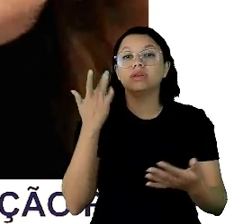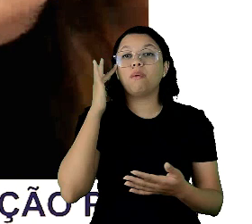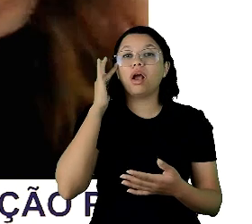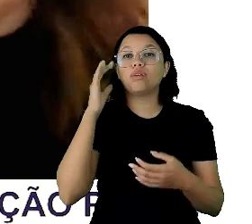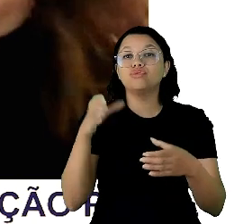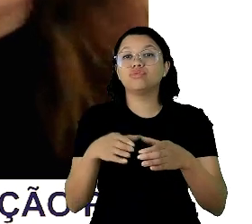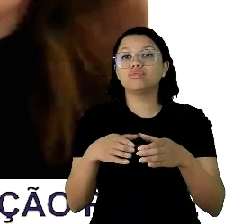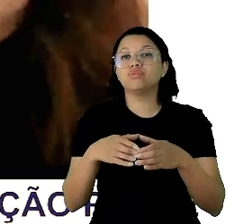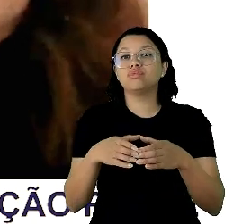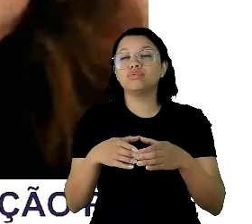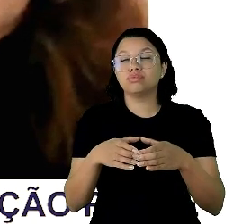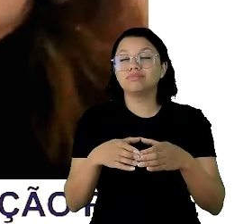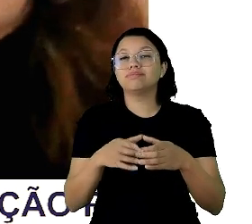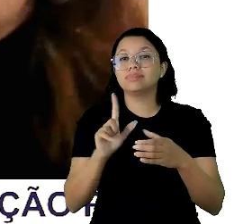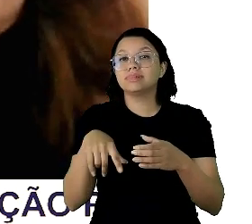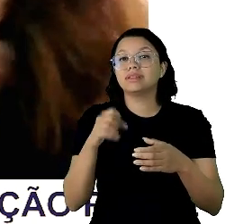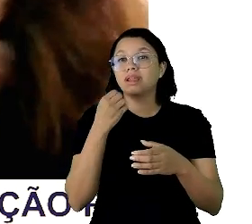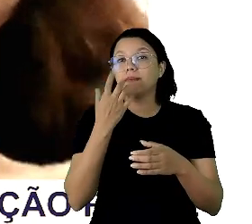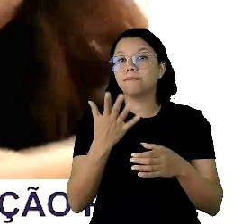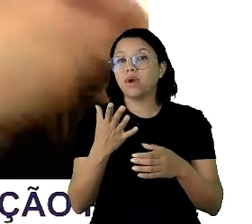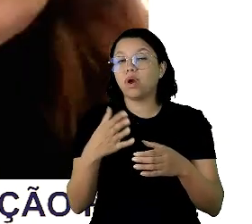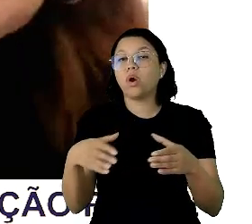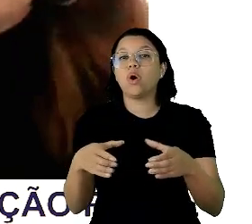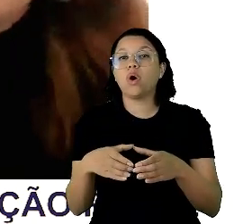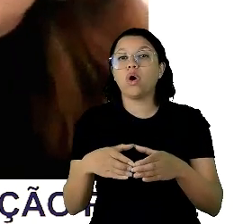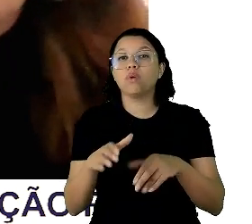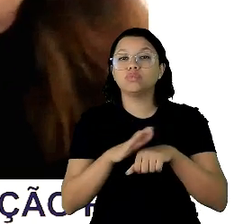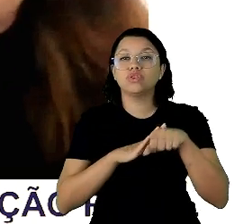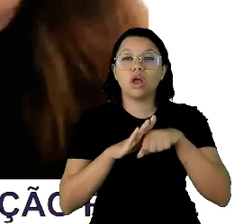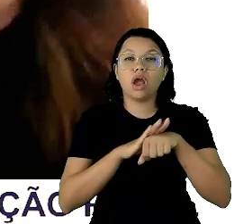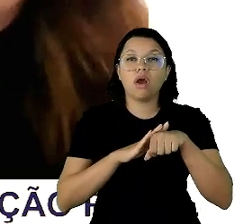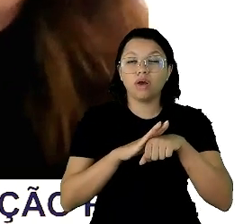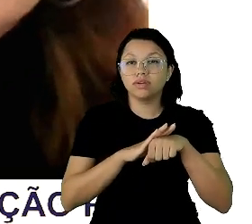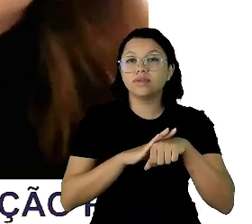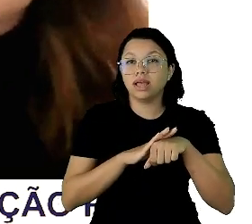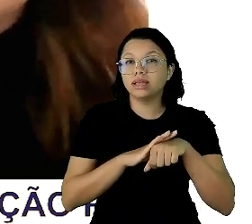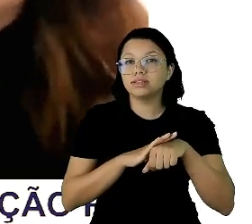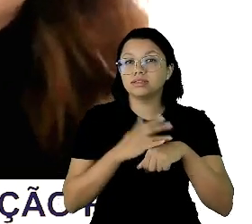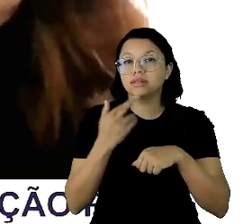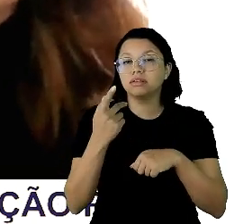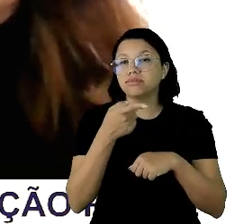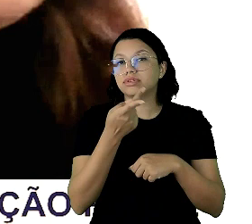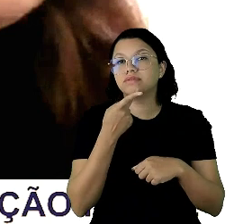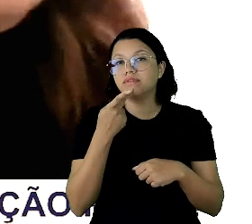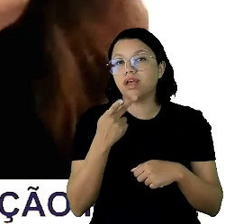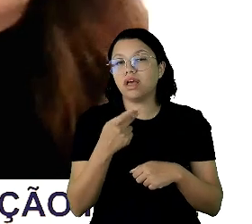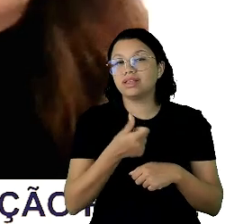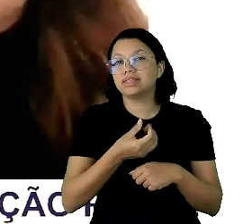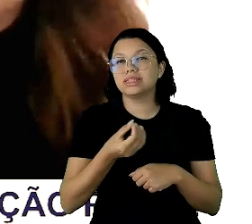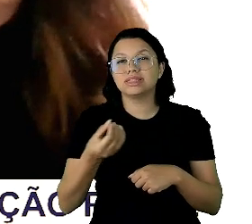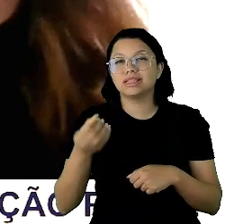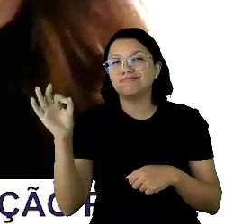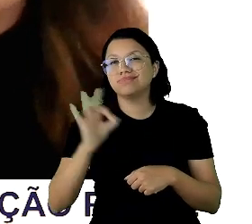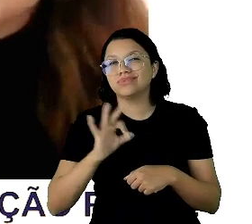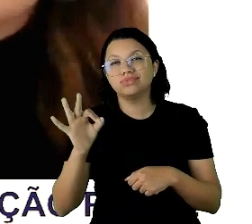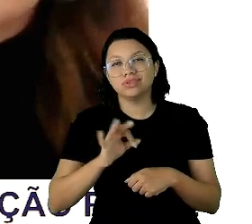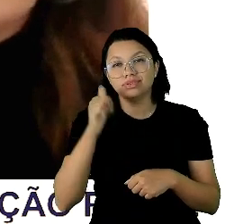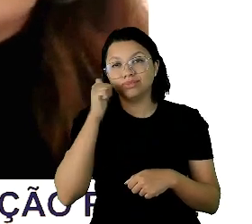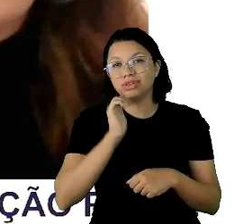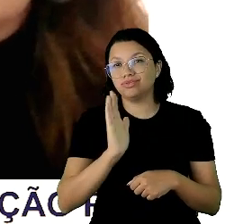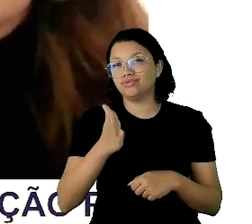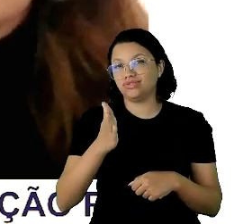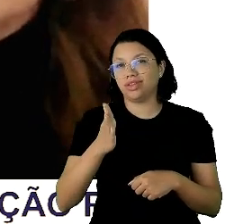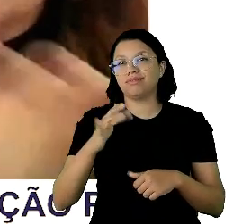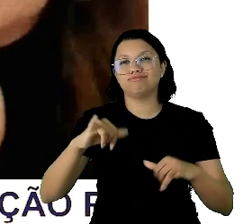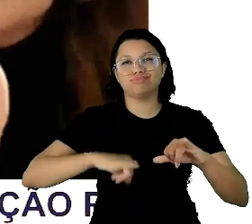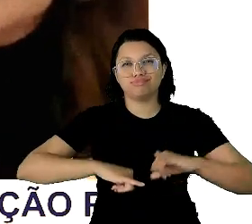supor, uma roda de conversas, que é o que você falou, 100%, se bobear, 100% das mulheres já foram assediadas, já foram